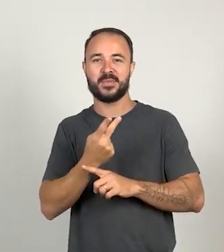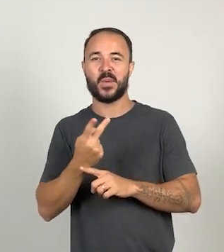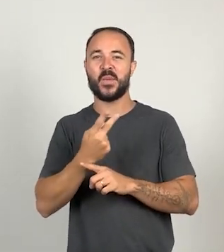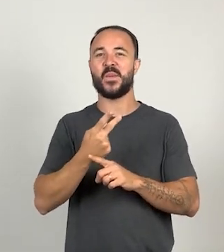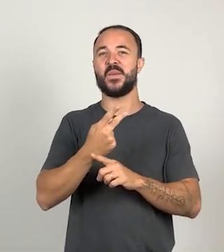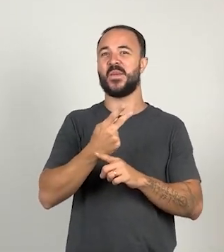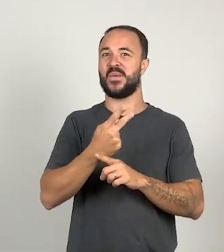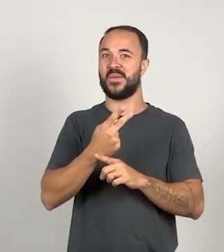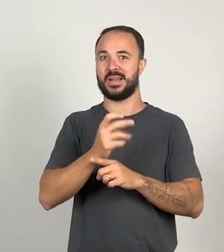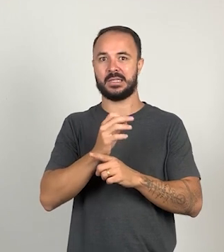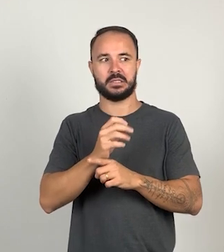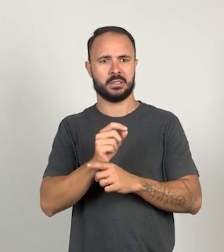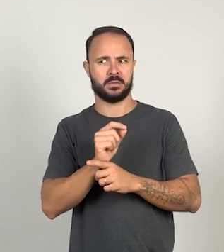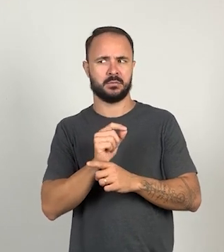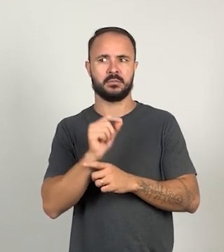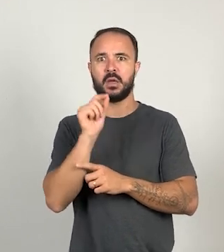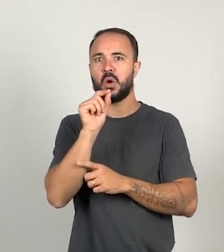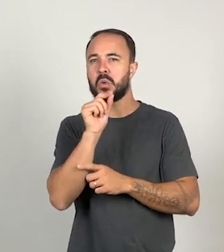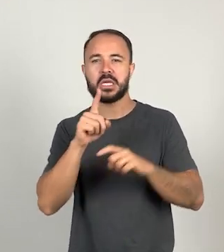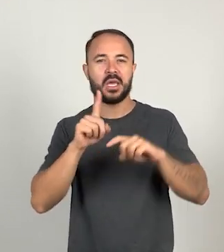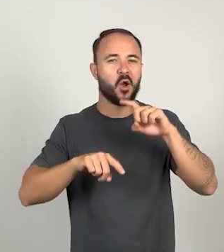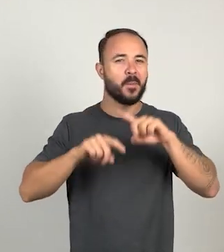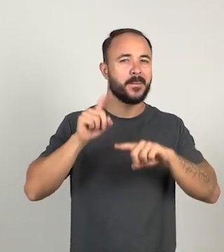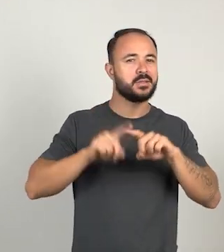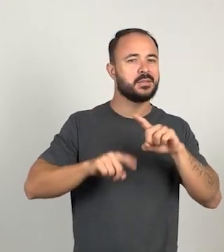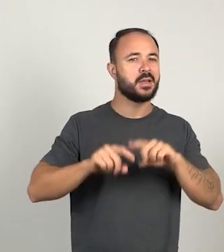Que objeto é esse?